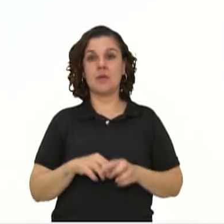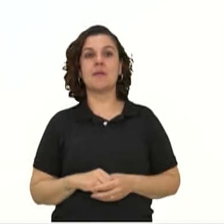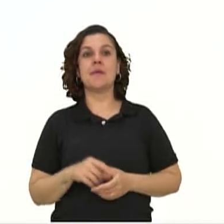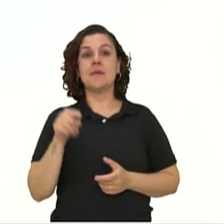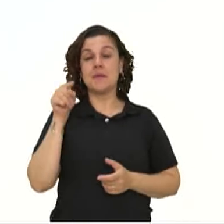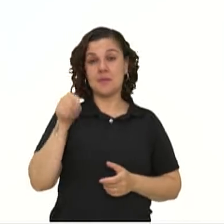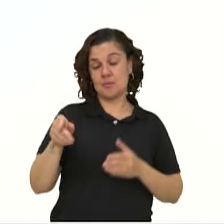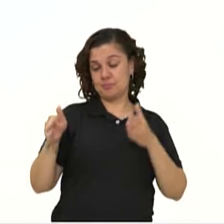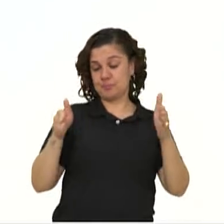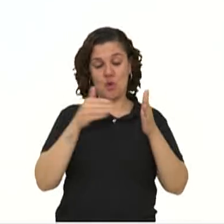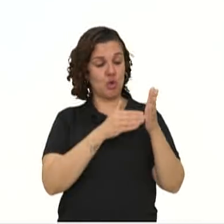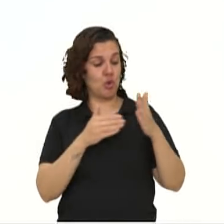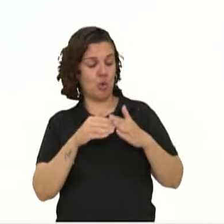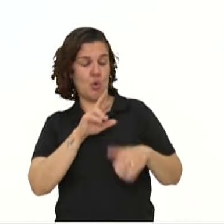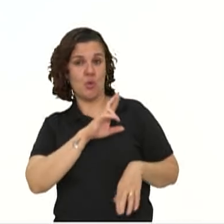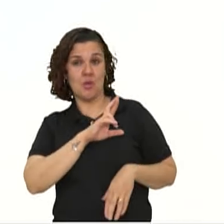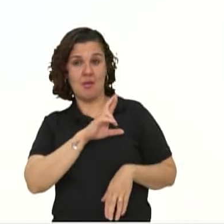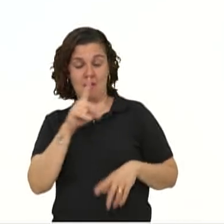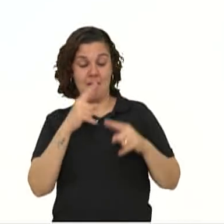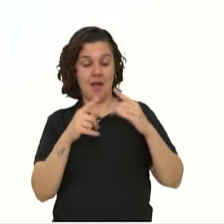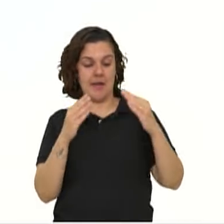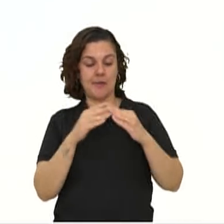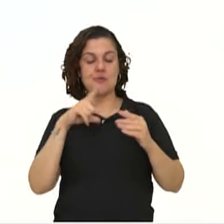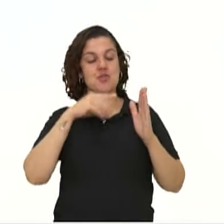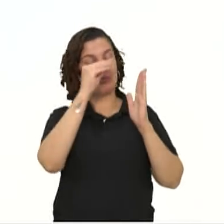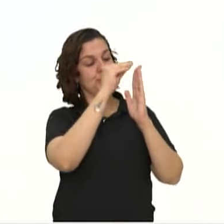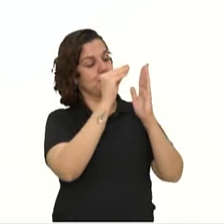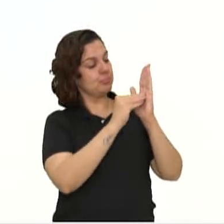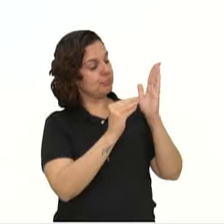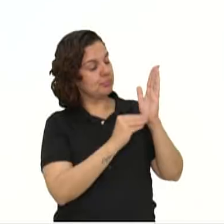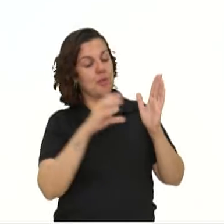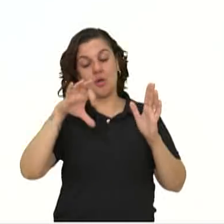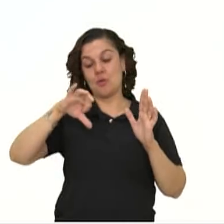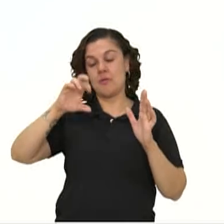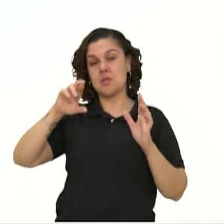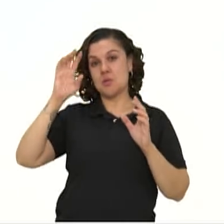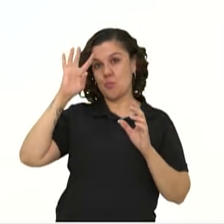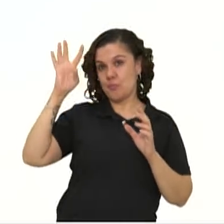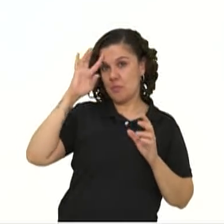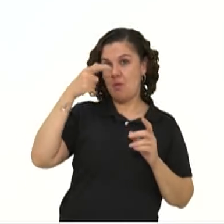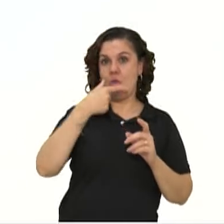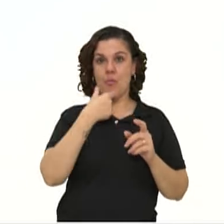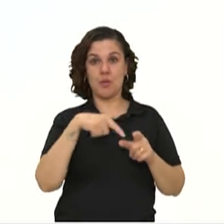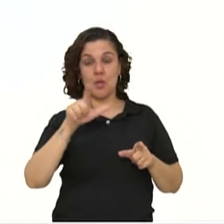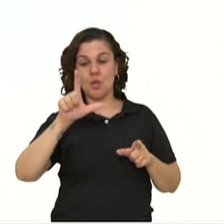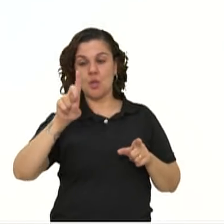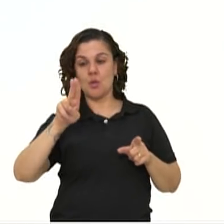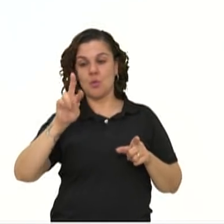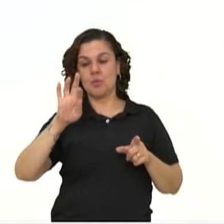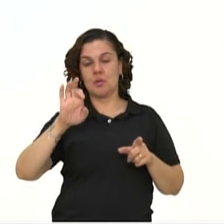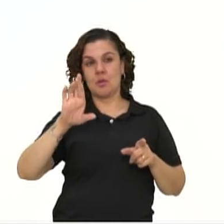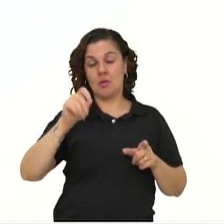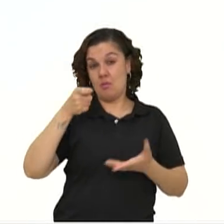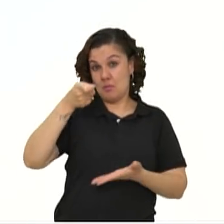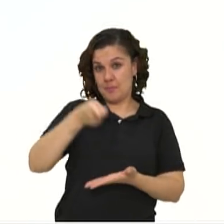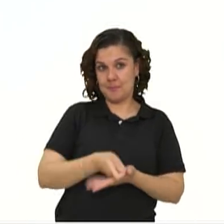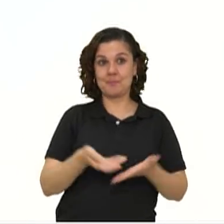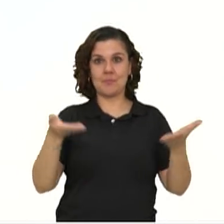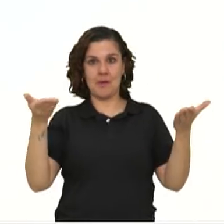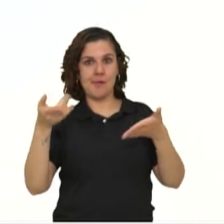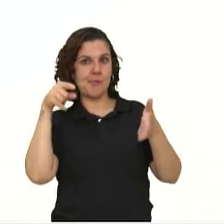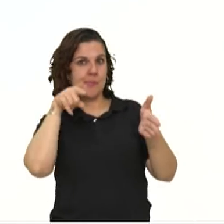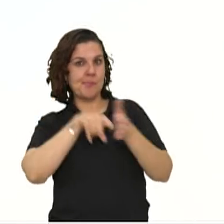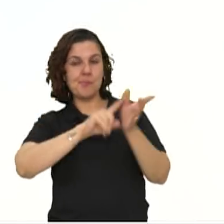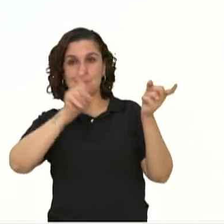Então todas as igrejas tinham pregado as 95 teses que o Martinho Lutero defendia, né? Vamos agora